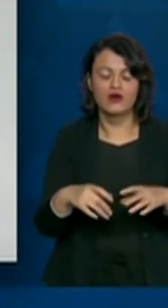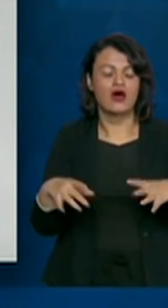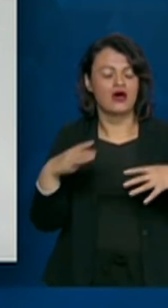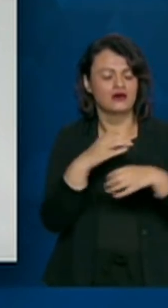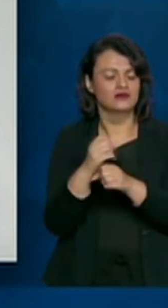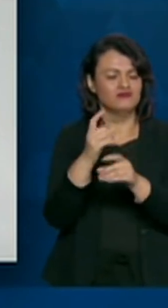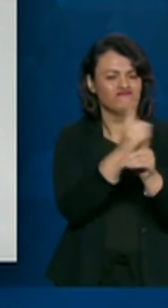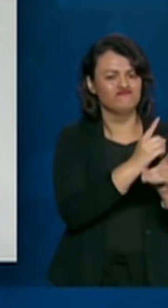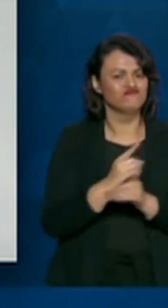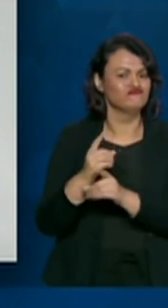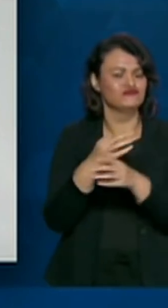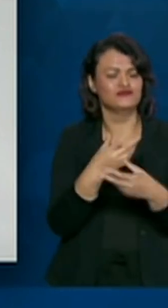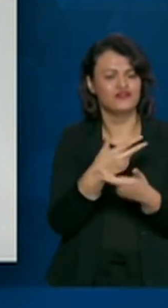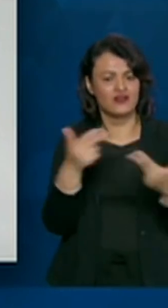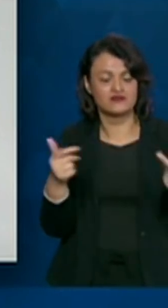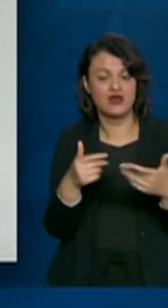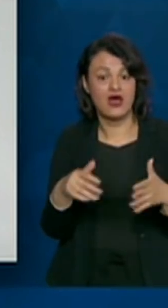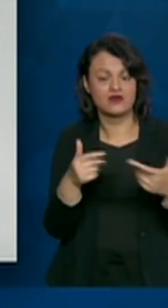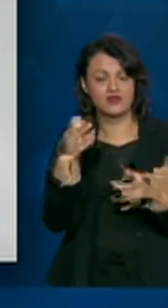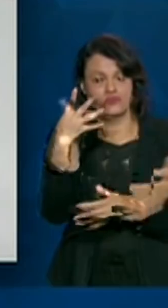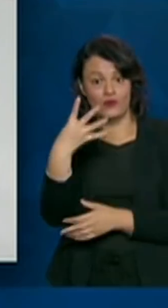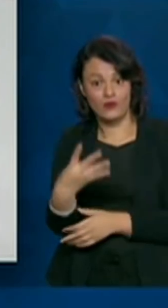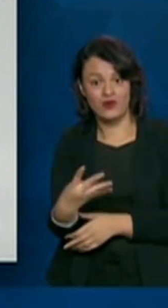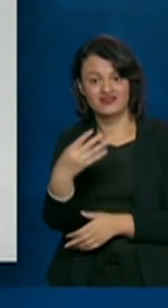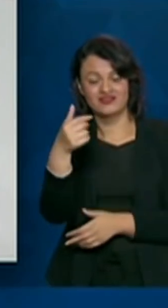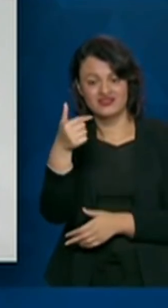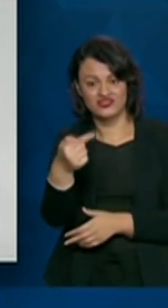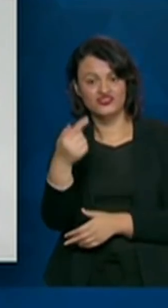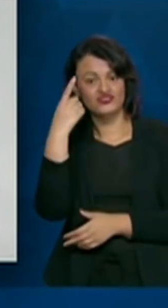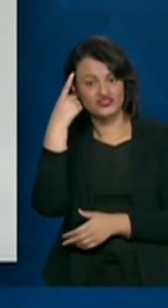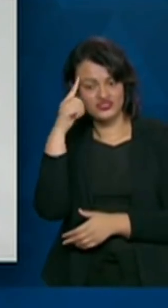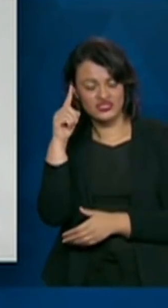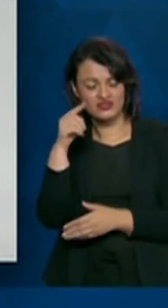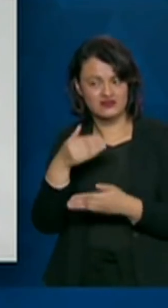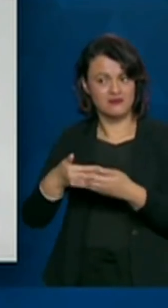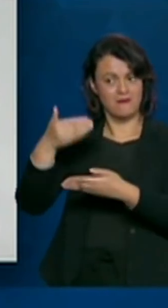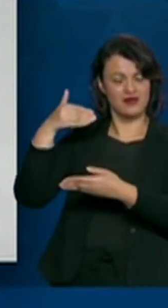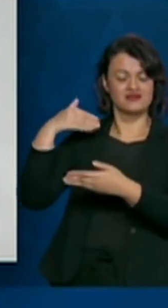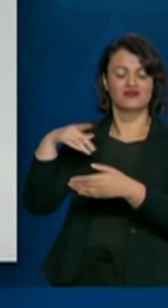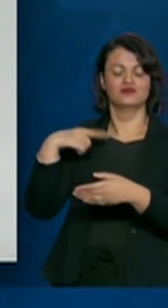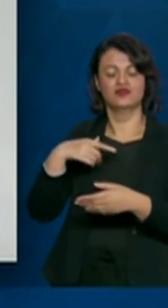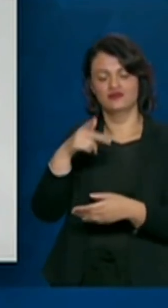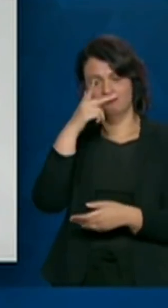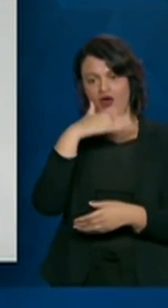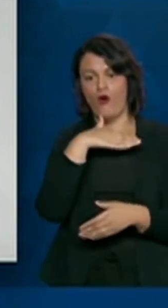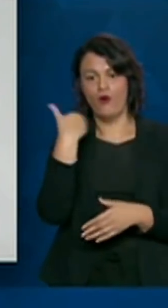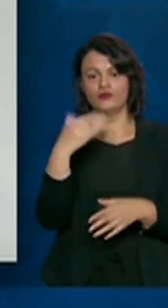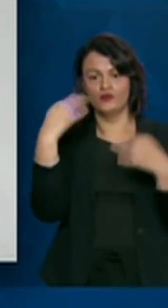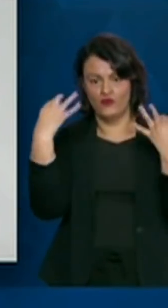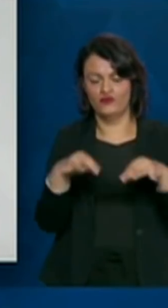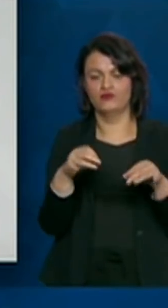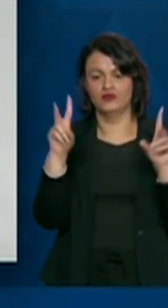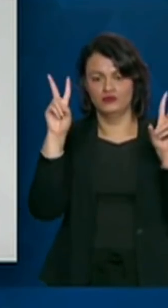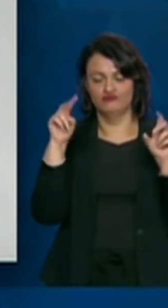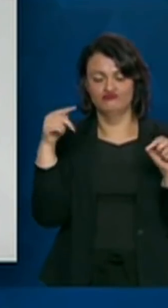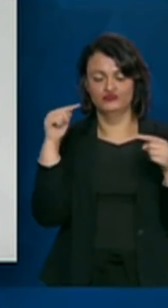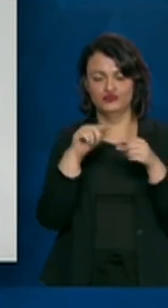668.331 casos, e no 47º dia do primeiro óbito confirmado de Covid no Brasil, com um total